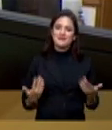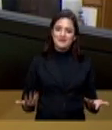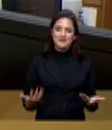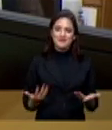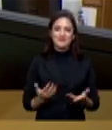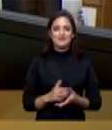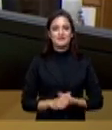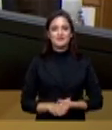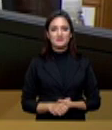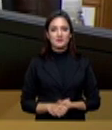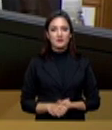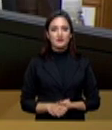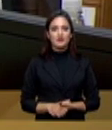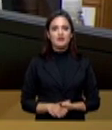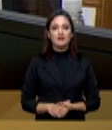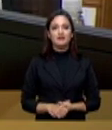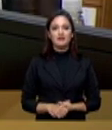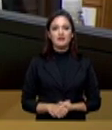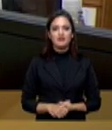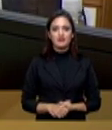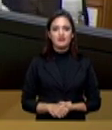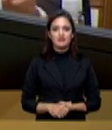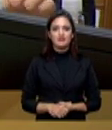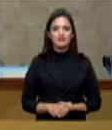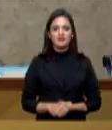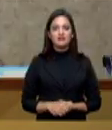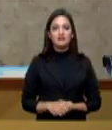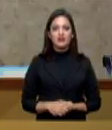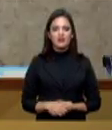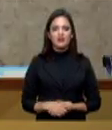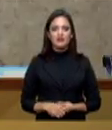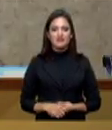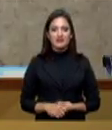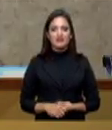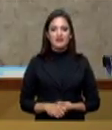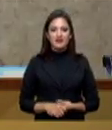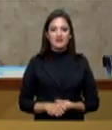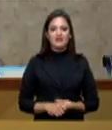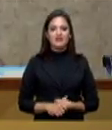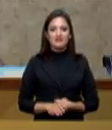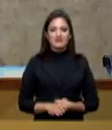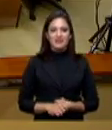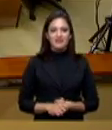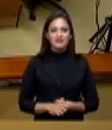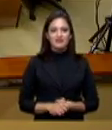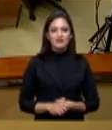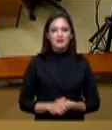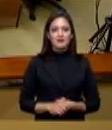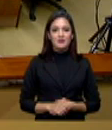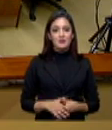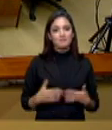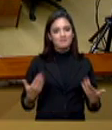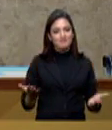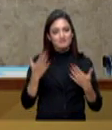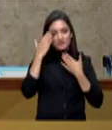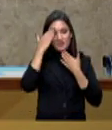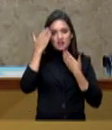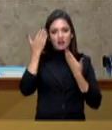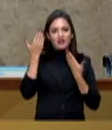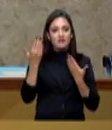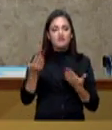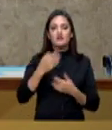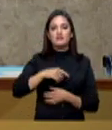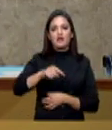Ministro Presidente Muito obrigado Ministro Joaquim é da natureza do